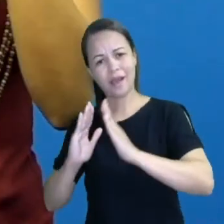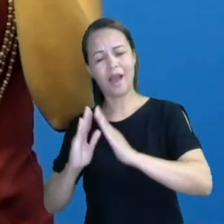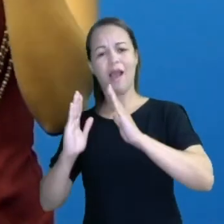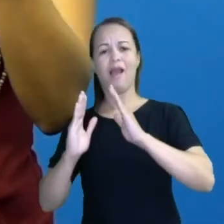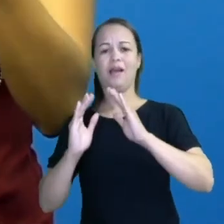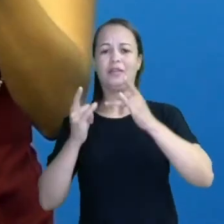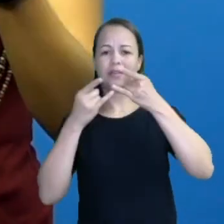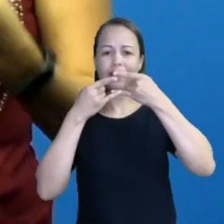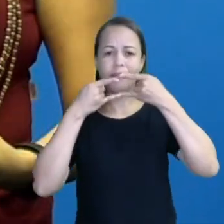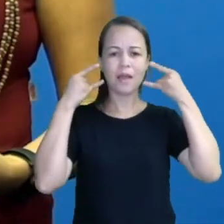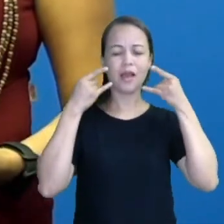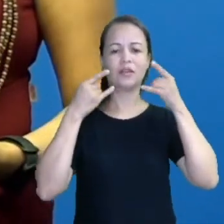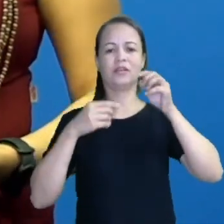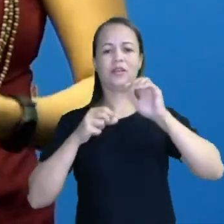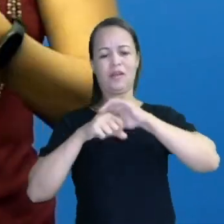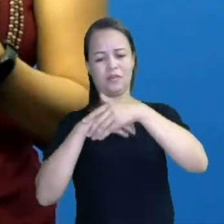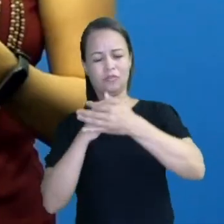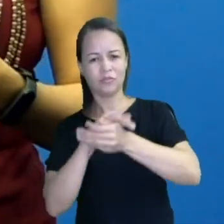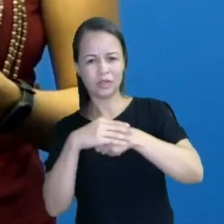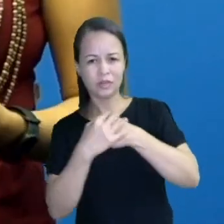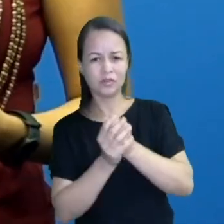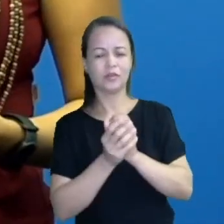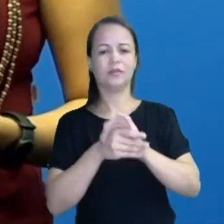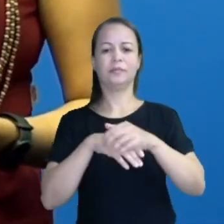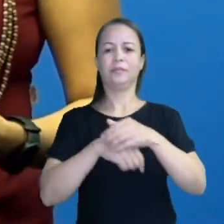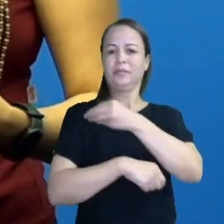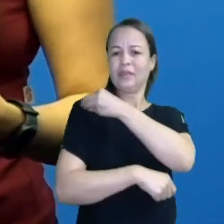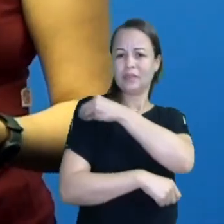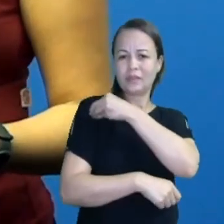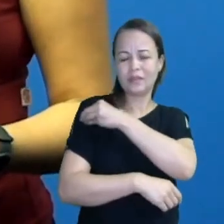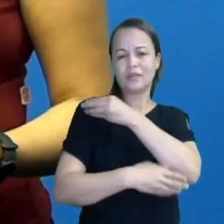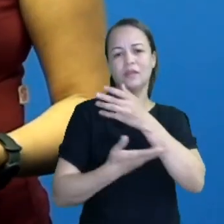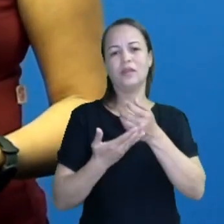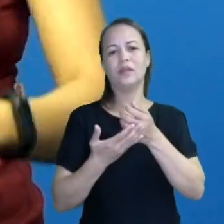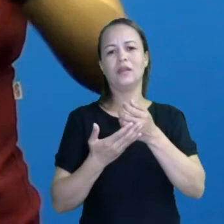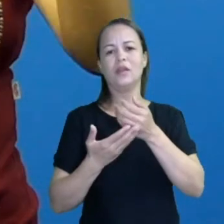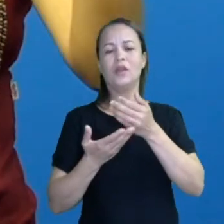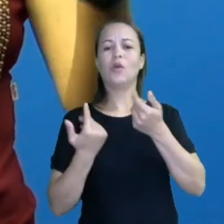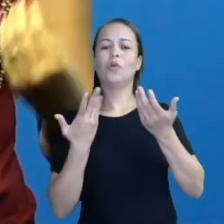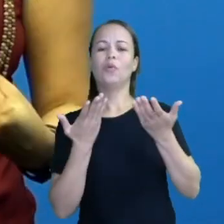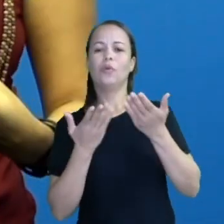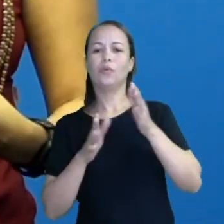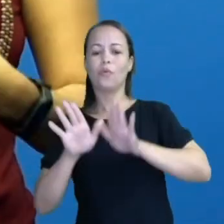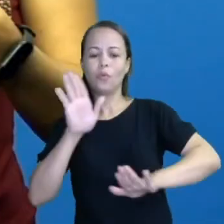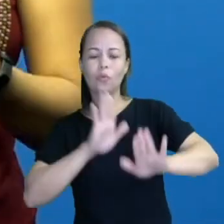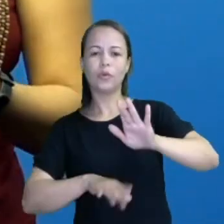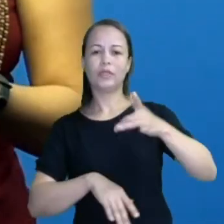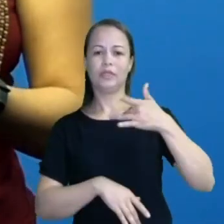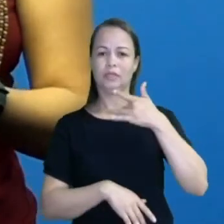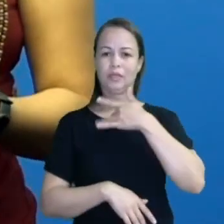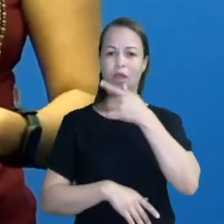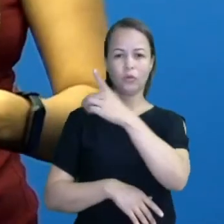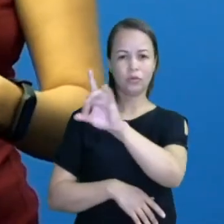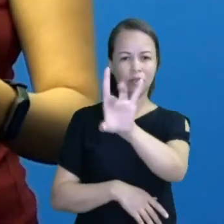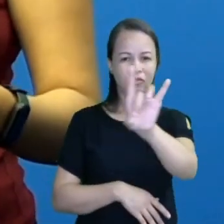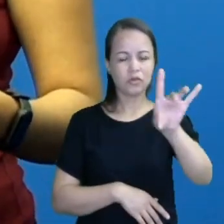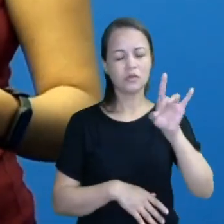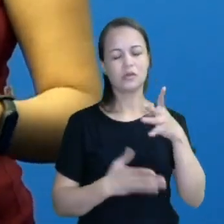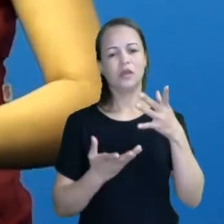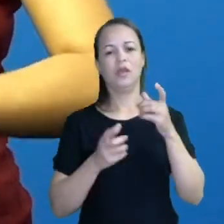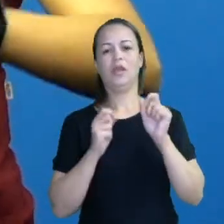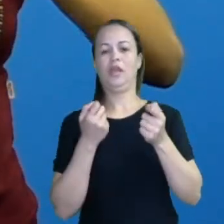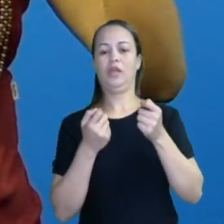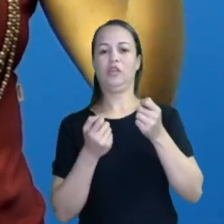se higienizem, cuidem da saúde de vocês, se alimentem bem, beba bastante água. Enfim, temos